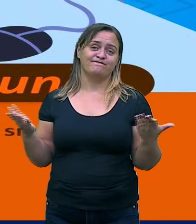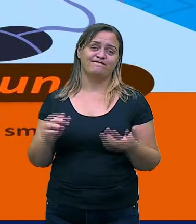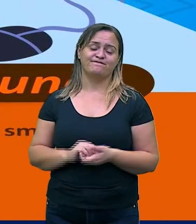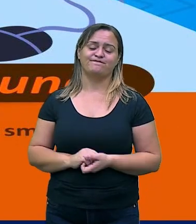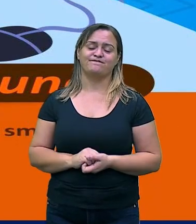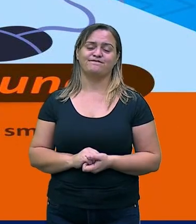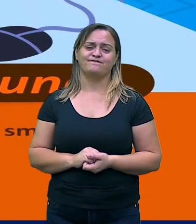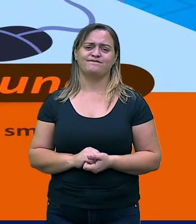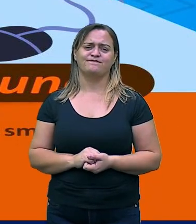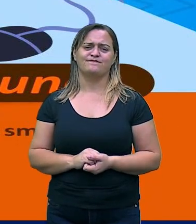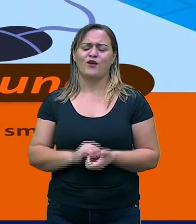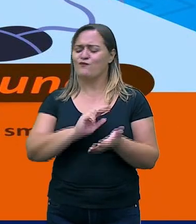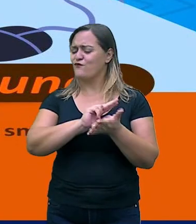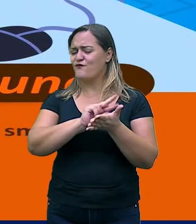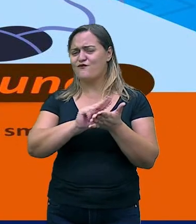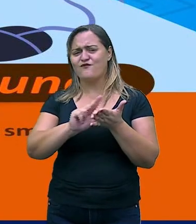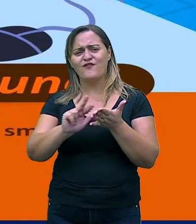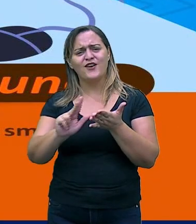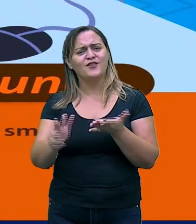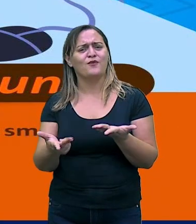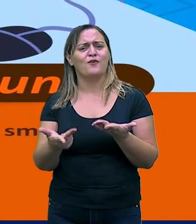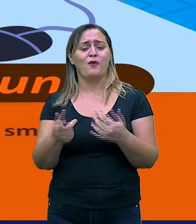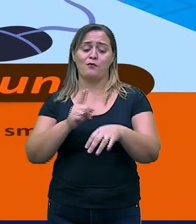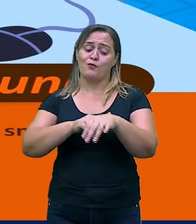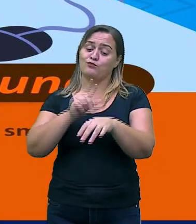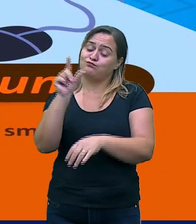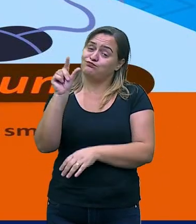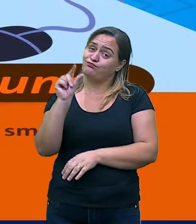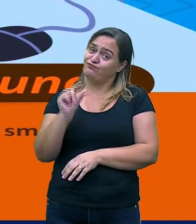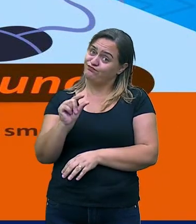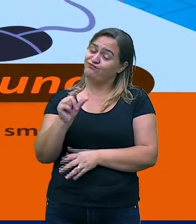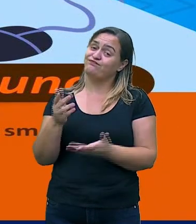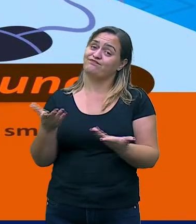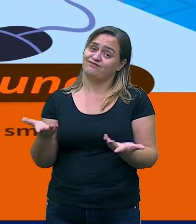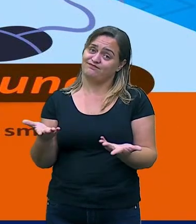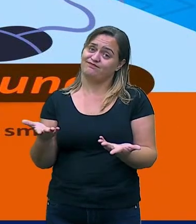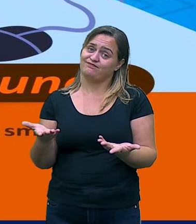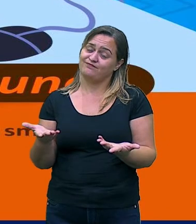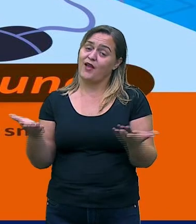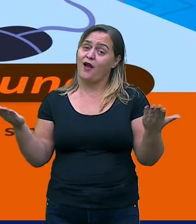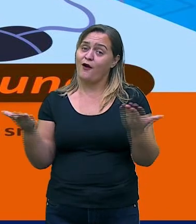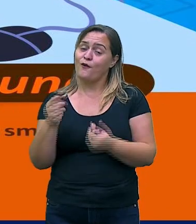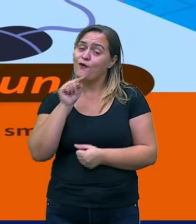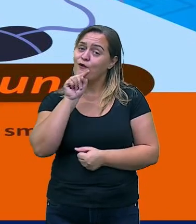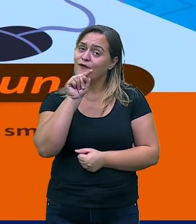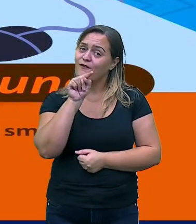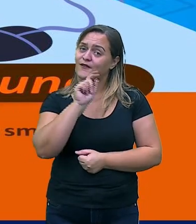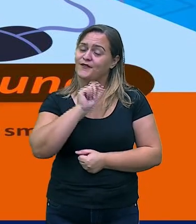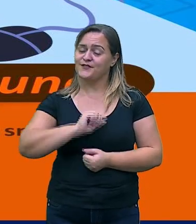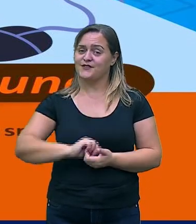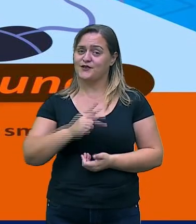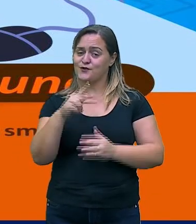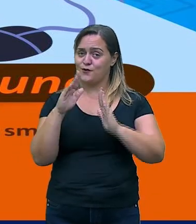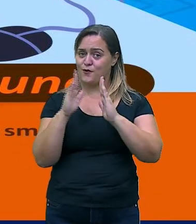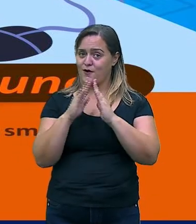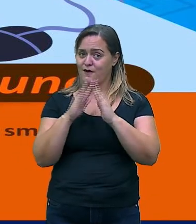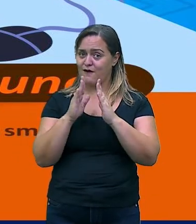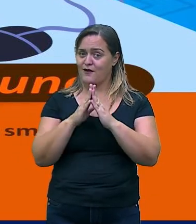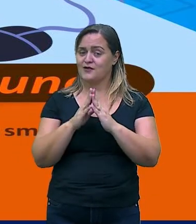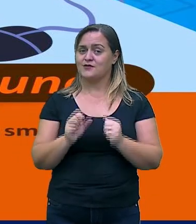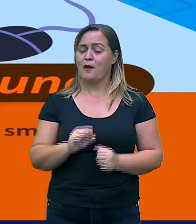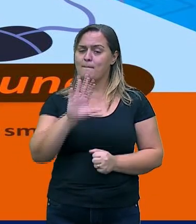Muito bem, é muita coisa para pouco tempo, mas agora é com você, tá certo? Pegue